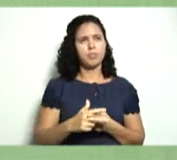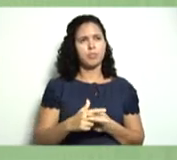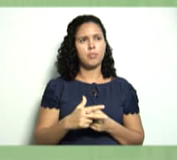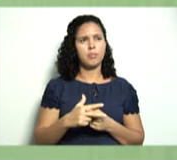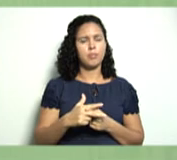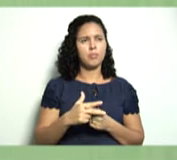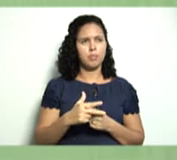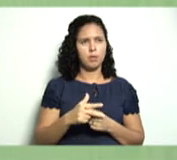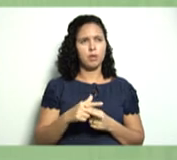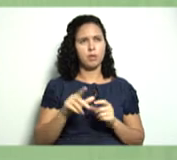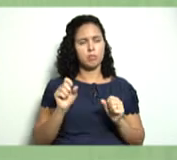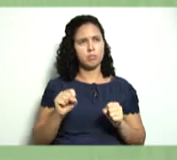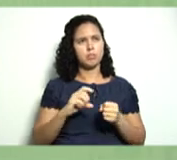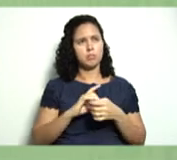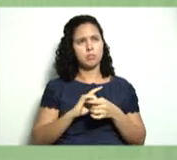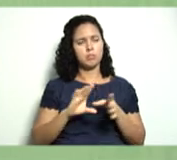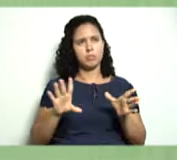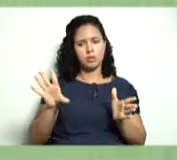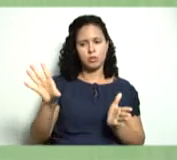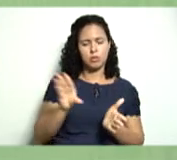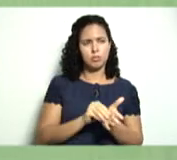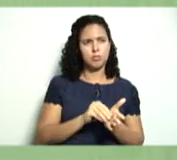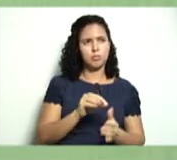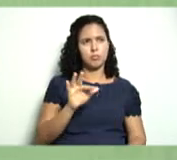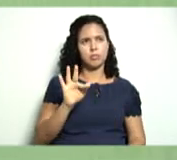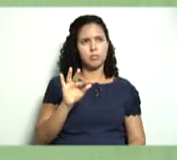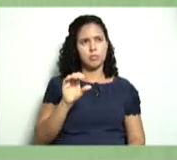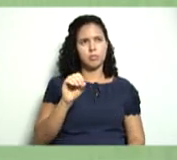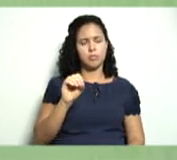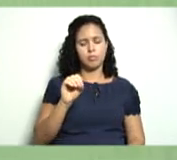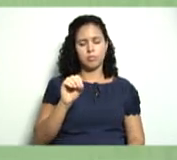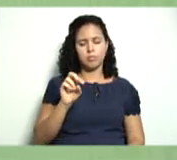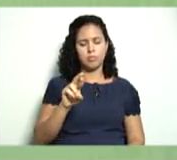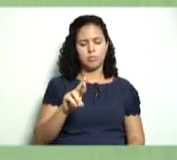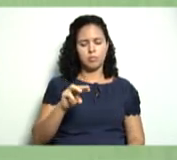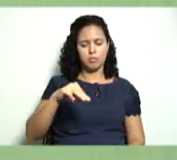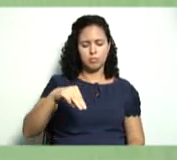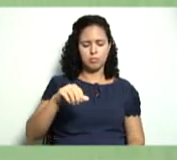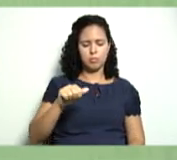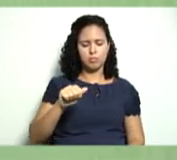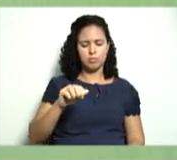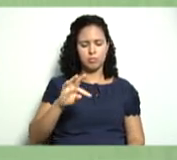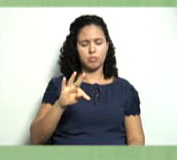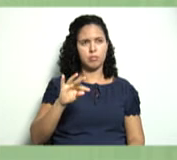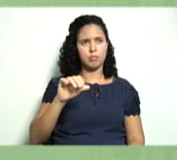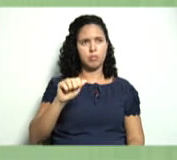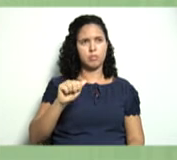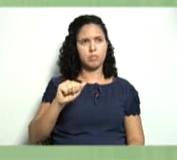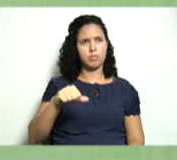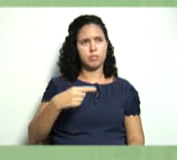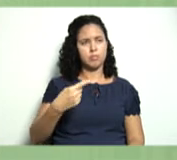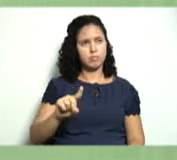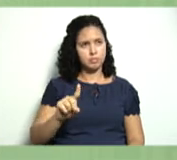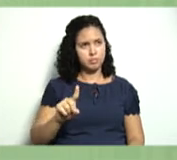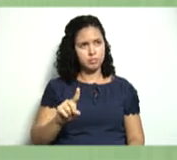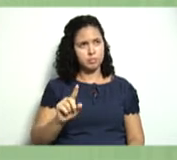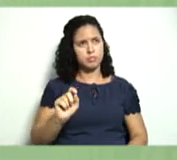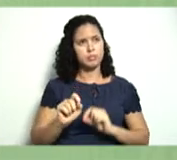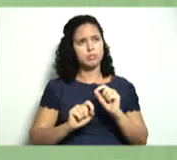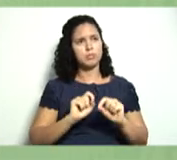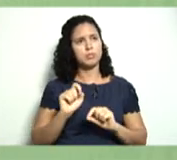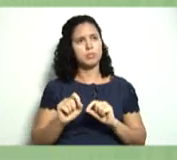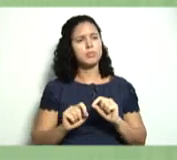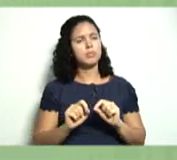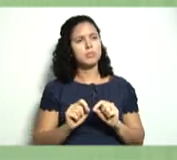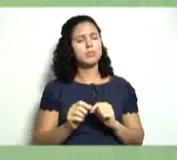ferramenta que permite copiar formatações saulo essa ferramenta importantíssima aliás é muito importante né e